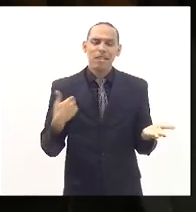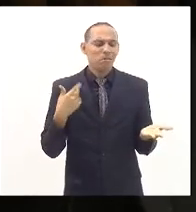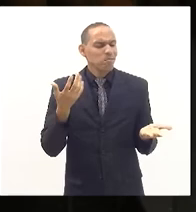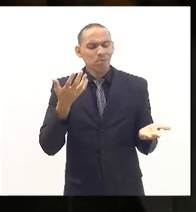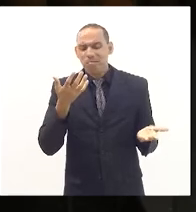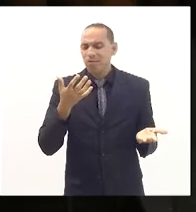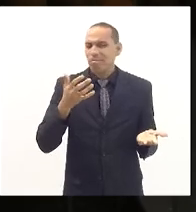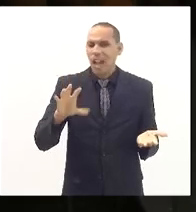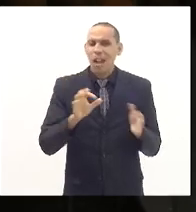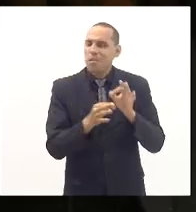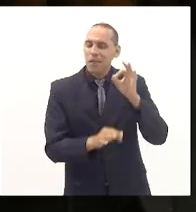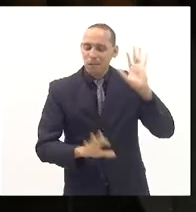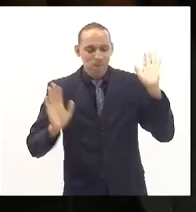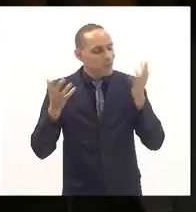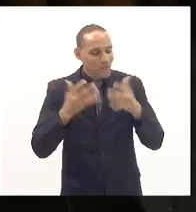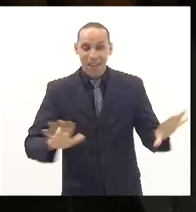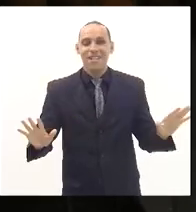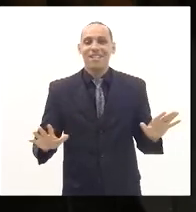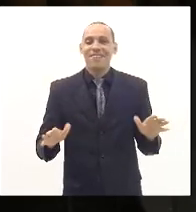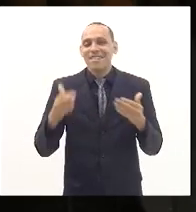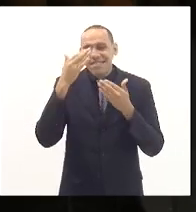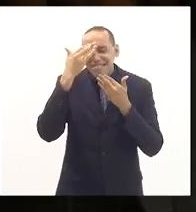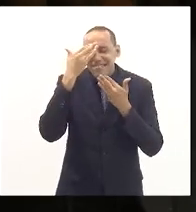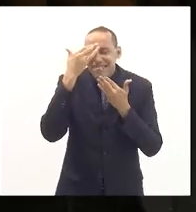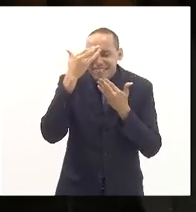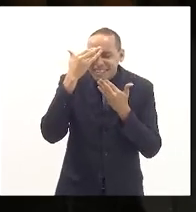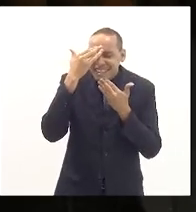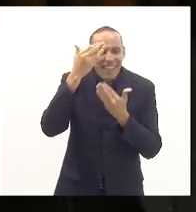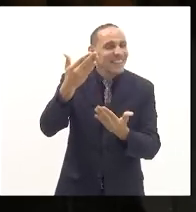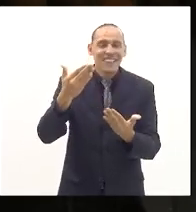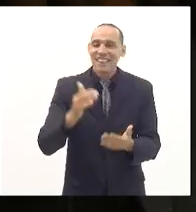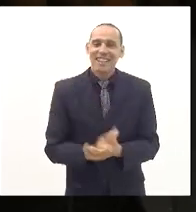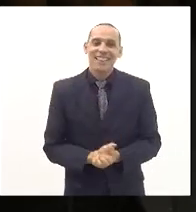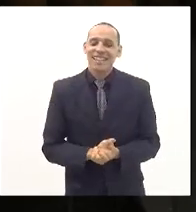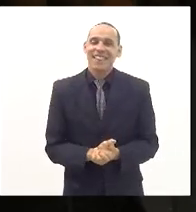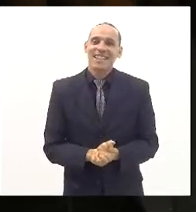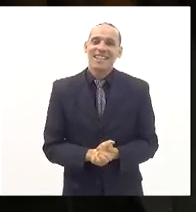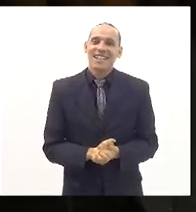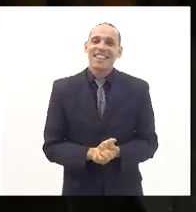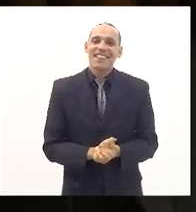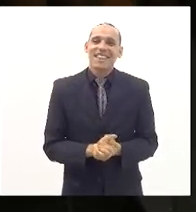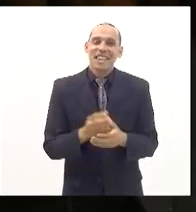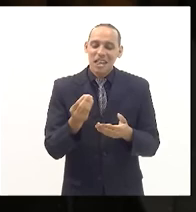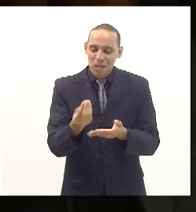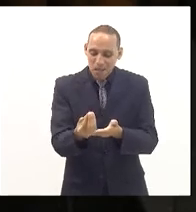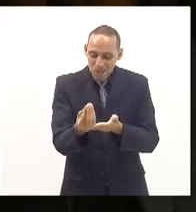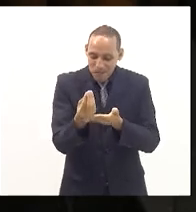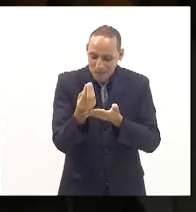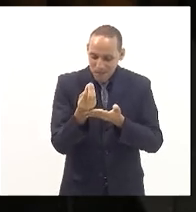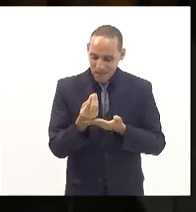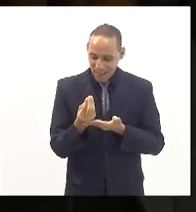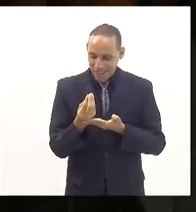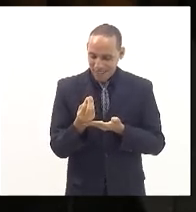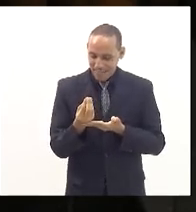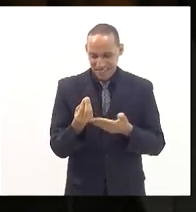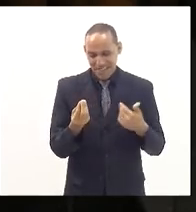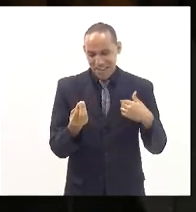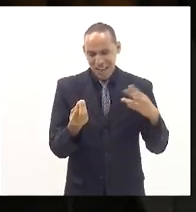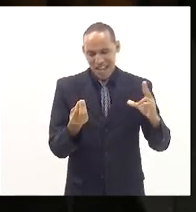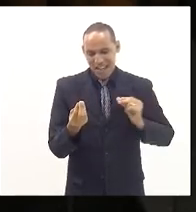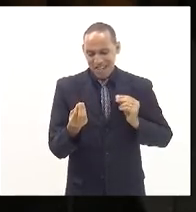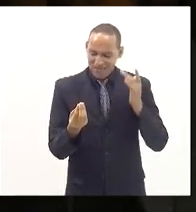não quero me alongar eu agradeço muitíssimo o fato de ter sendo agraciado não sei se sou